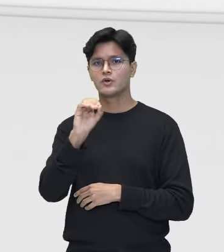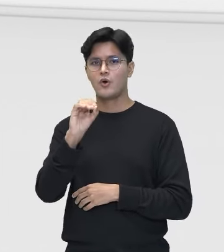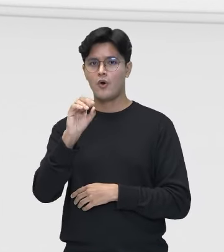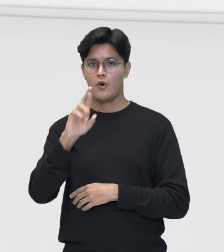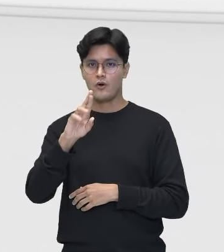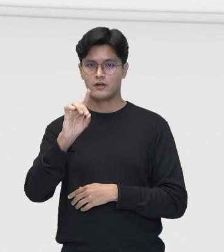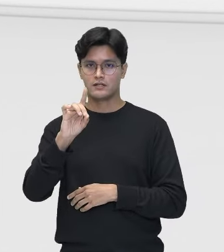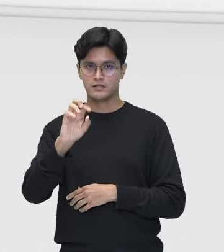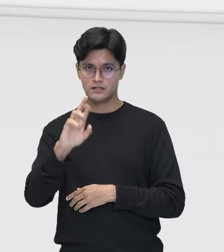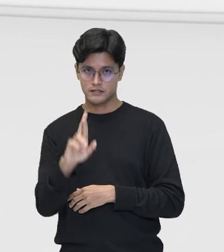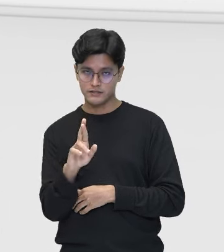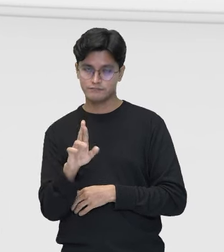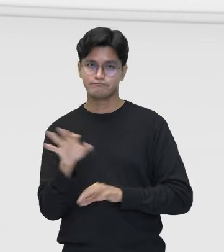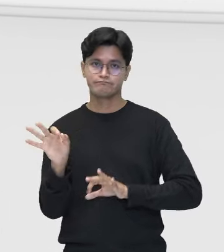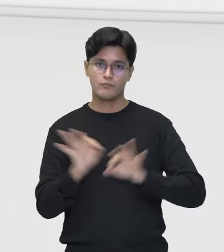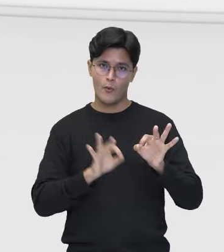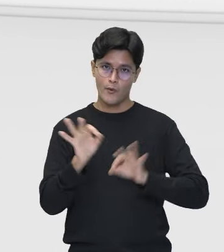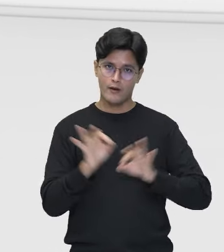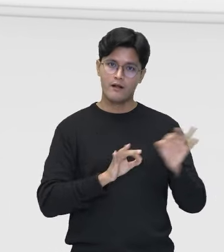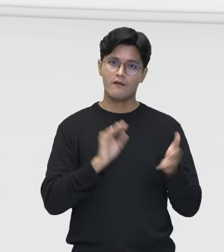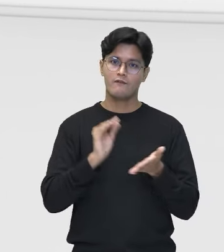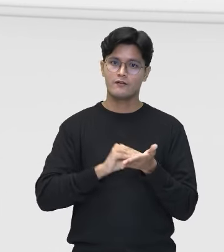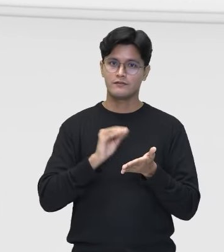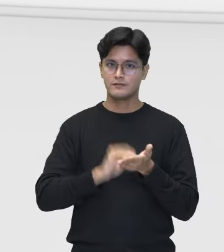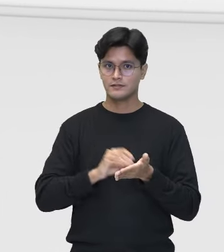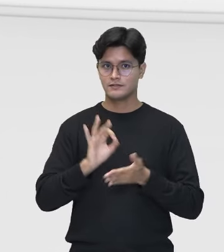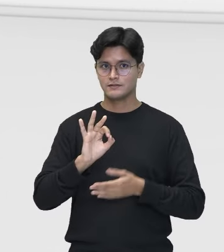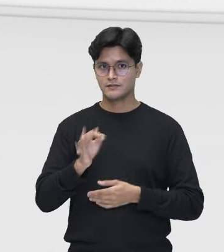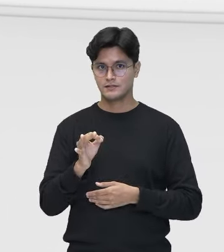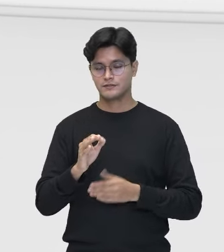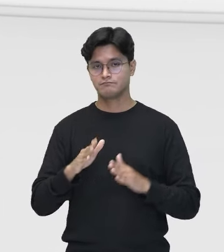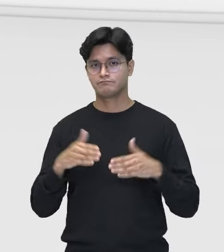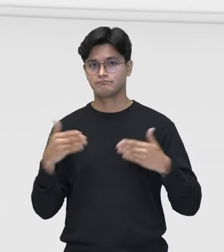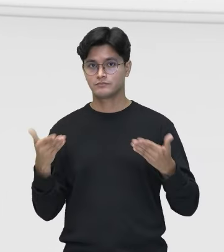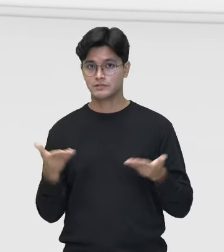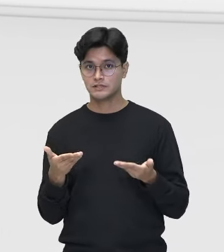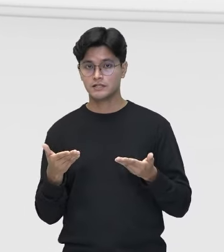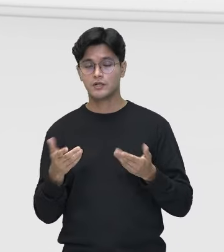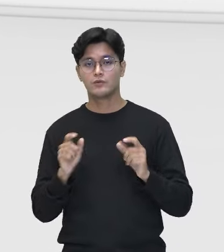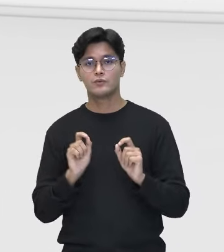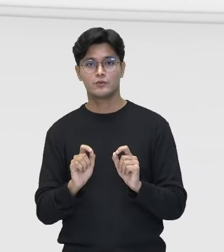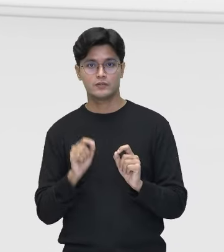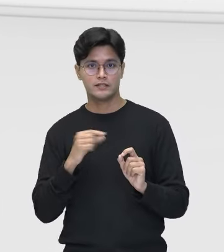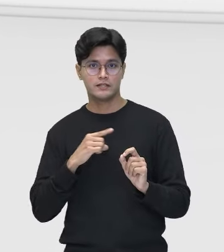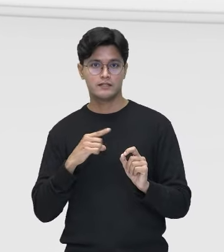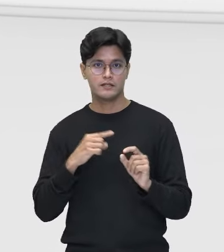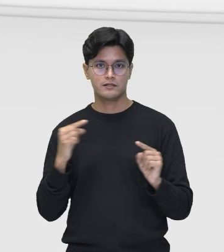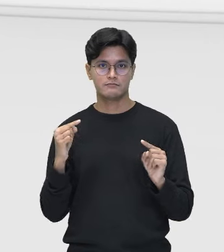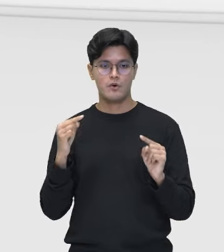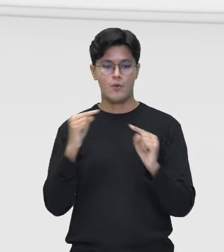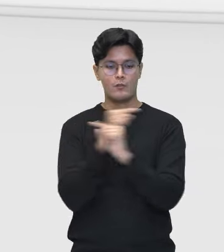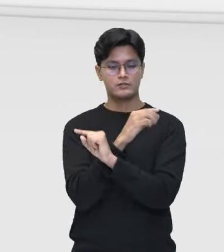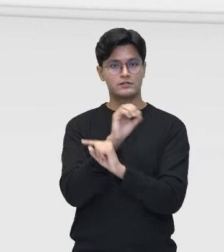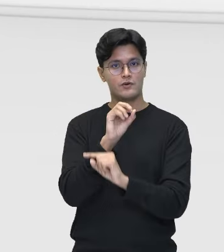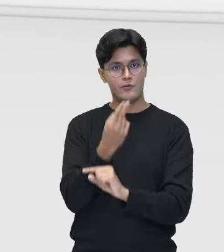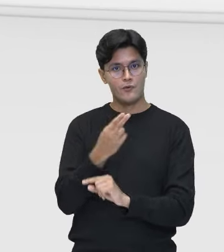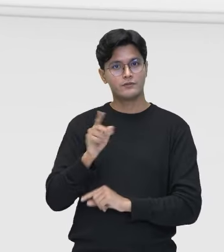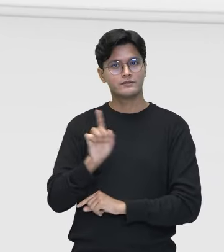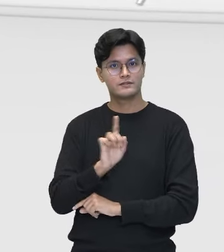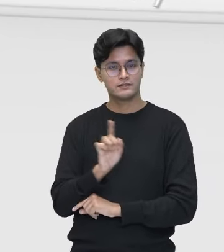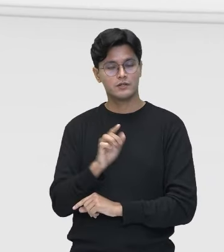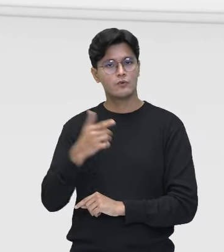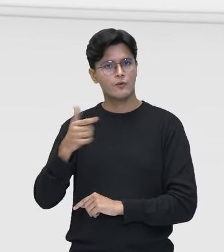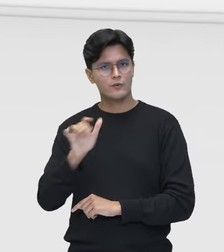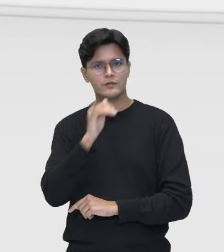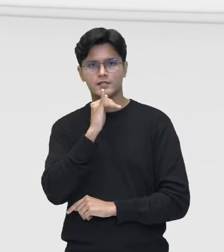desordem, desorganização. Right? Então, qual é a ideia? Negação ou oposição. Vamos ver outros exemplos aqui